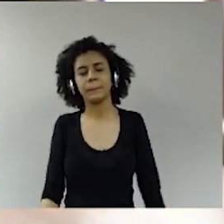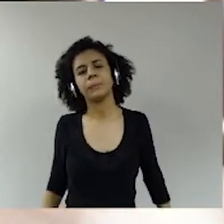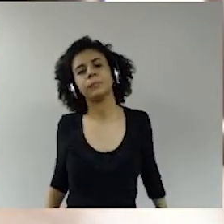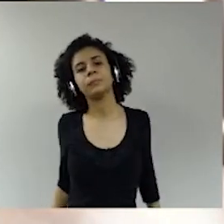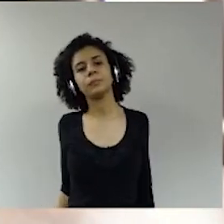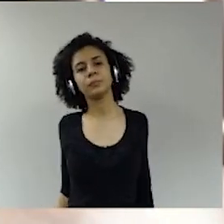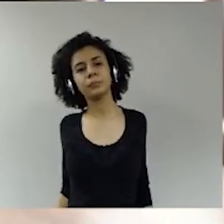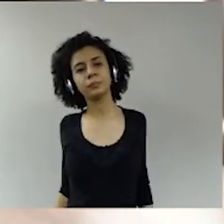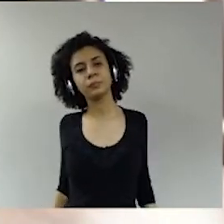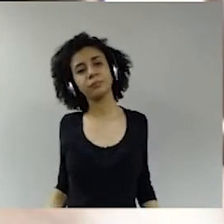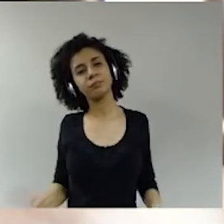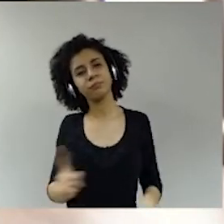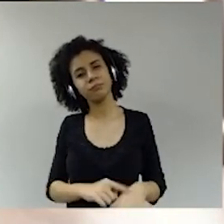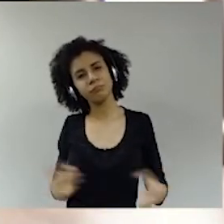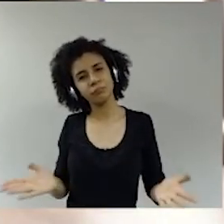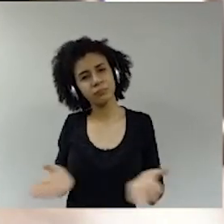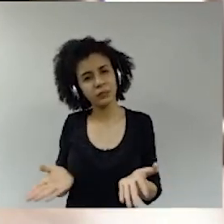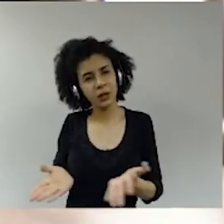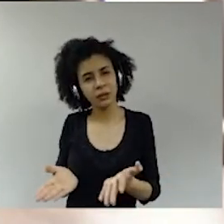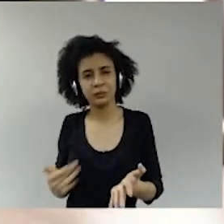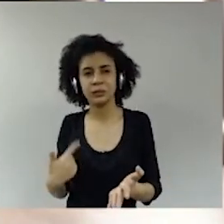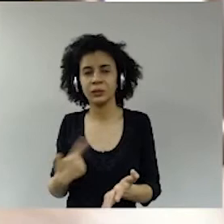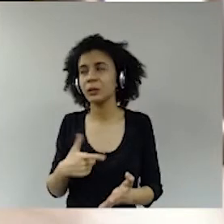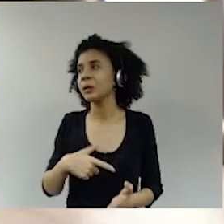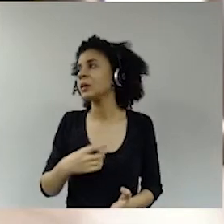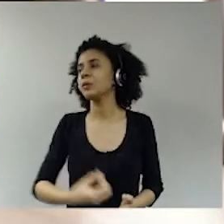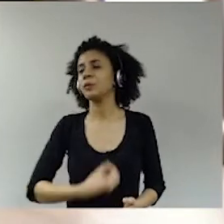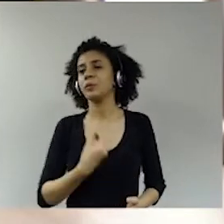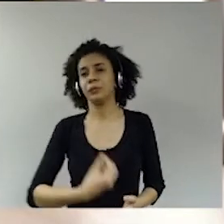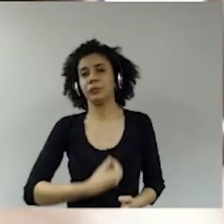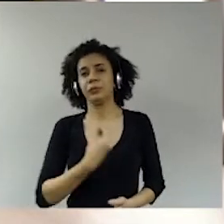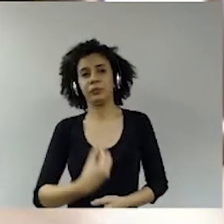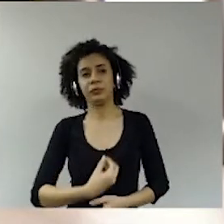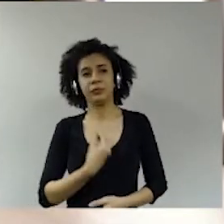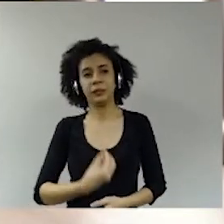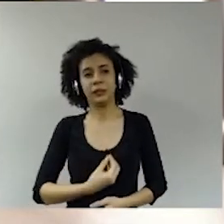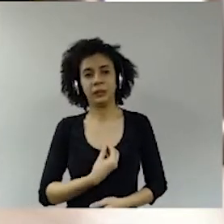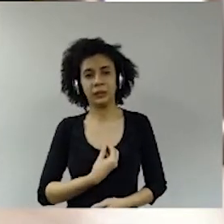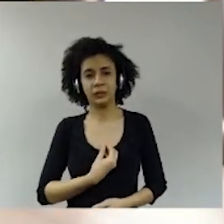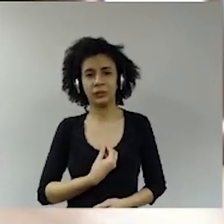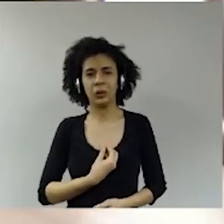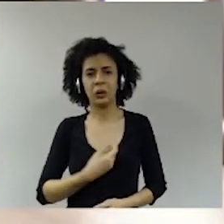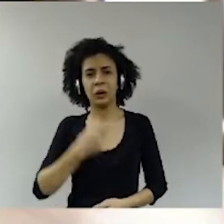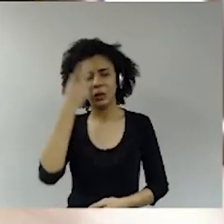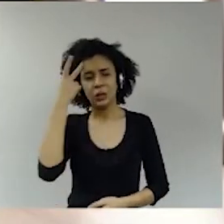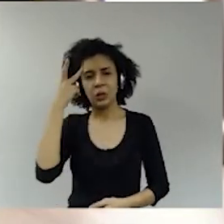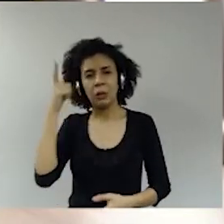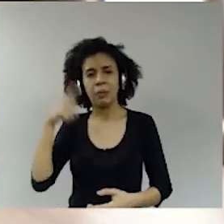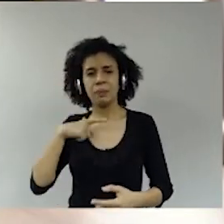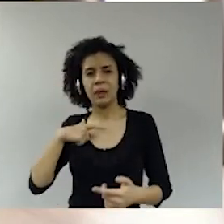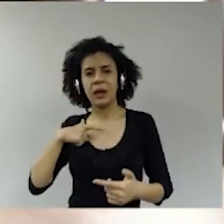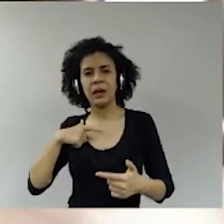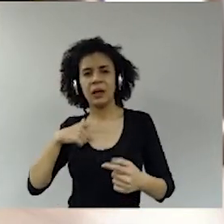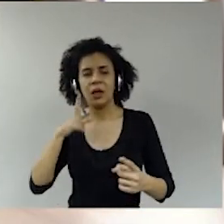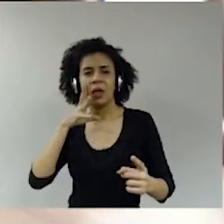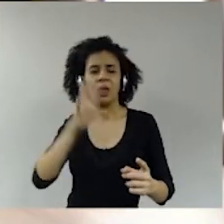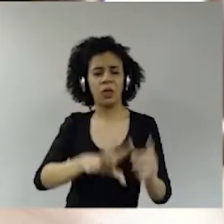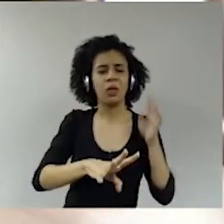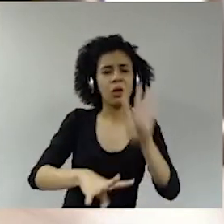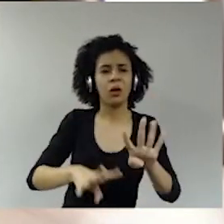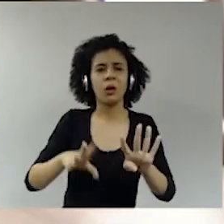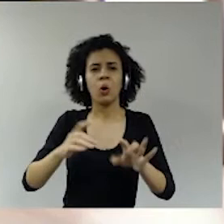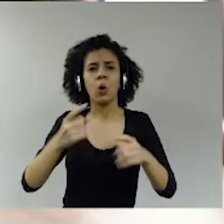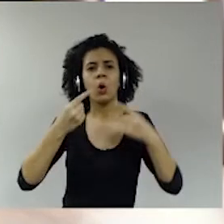Então, em tempos como esses, que estamos passando em ataques feitos à democracia, à